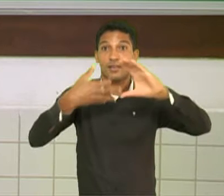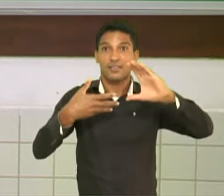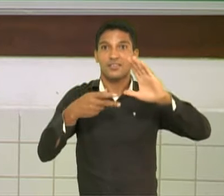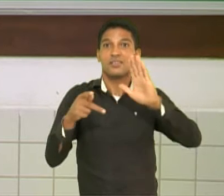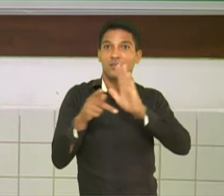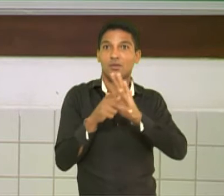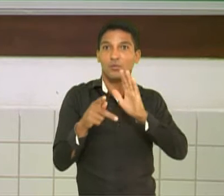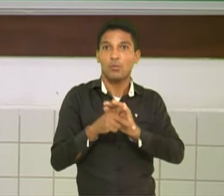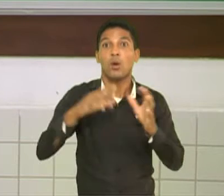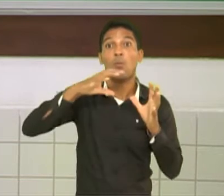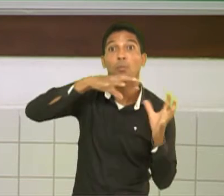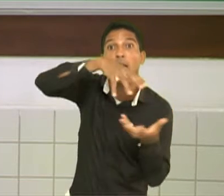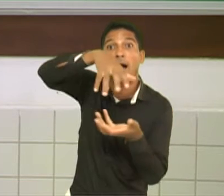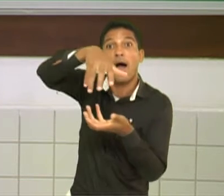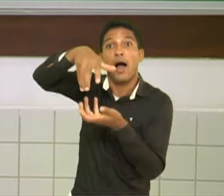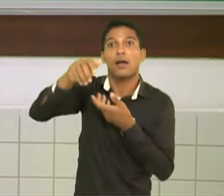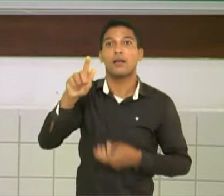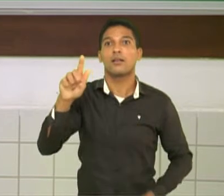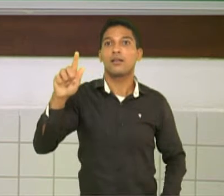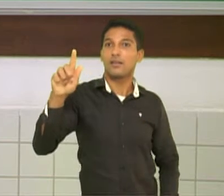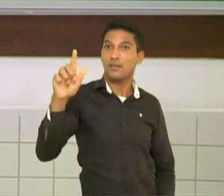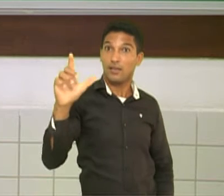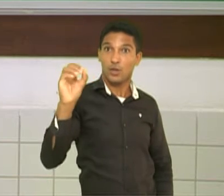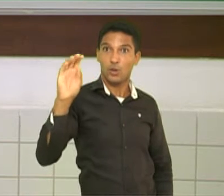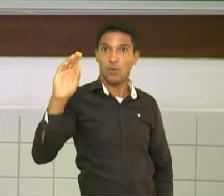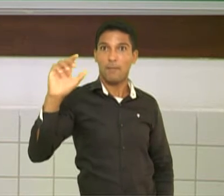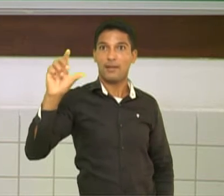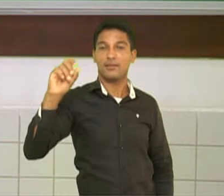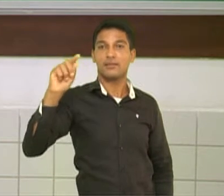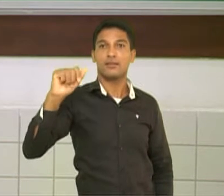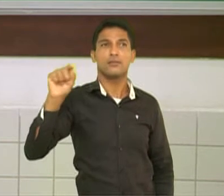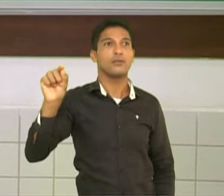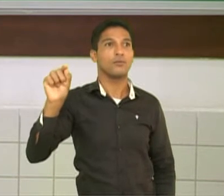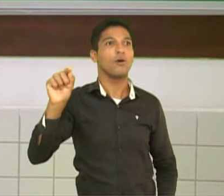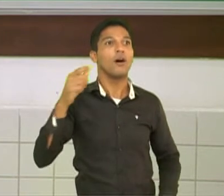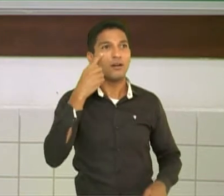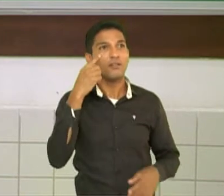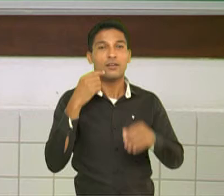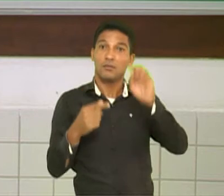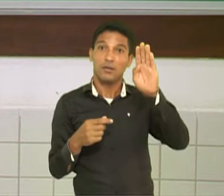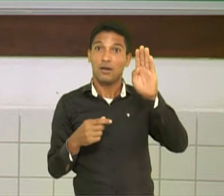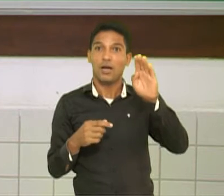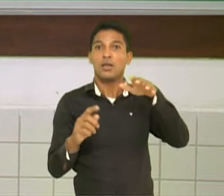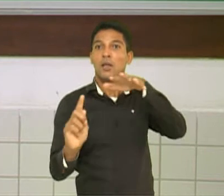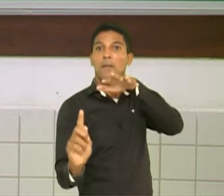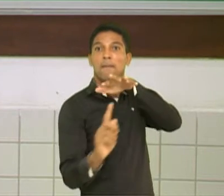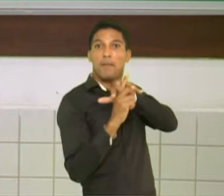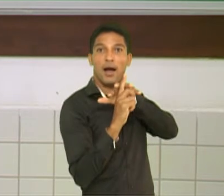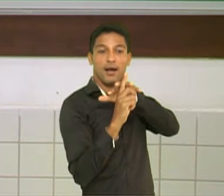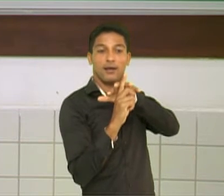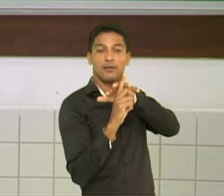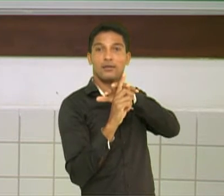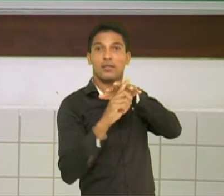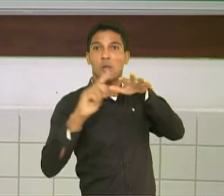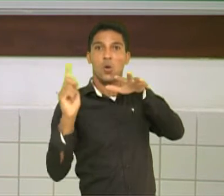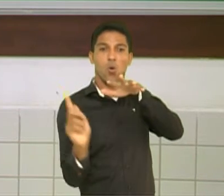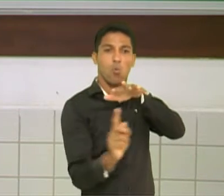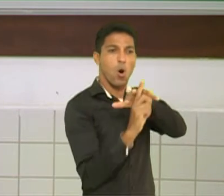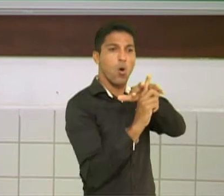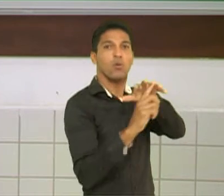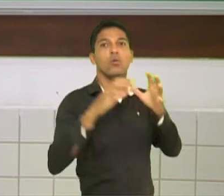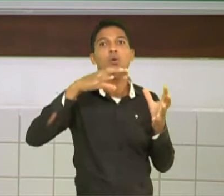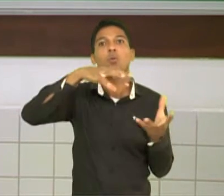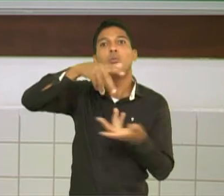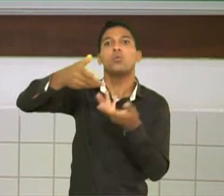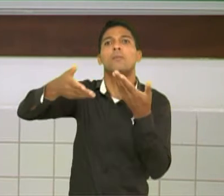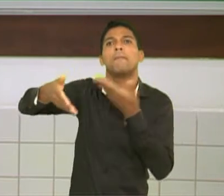Característica da globalização, óbvio, integração. Nada de isolamento, diminuição, integração. O mundo cada